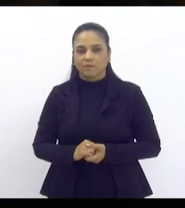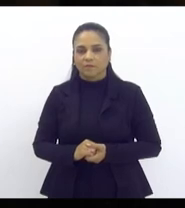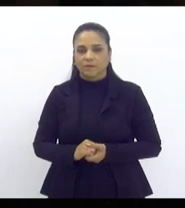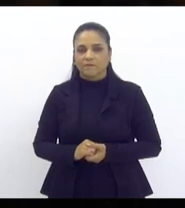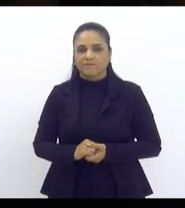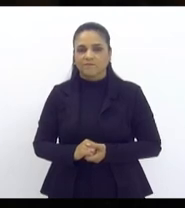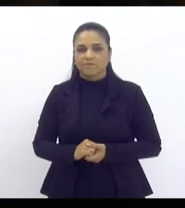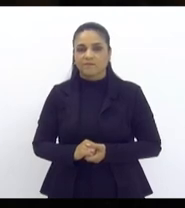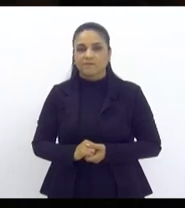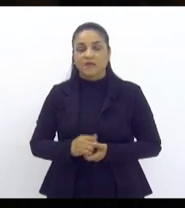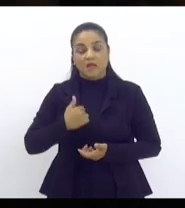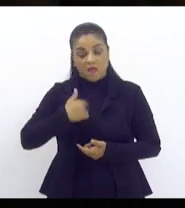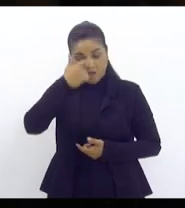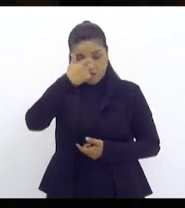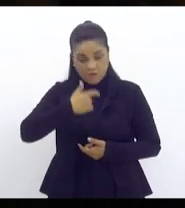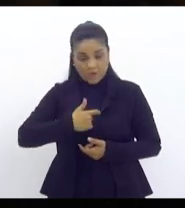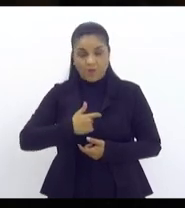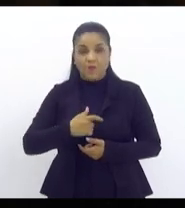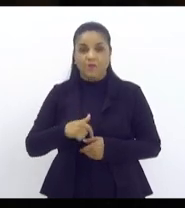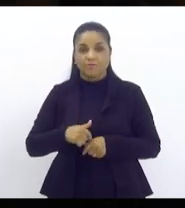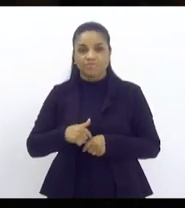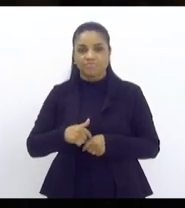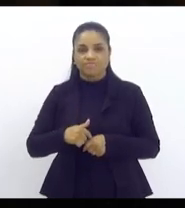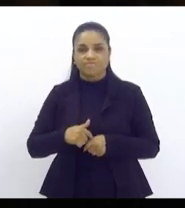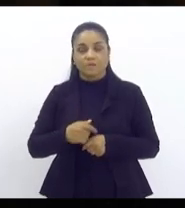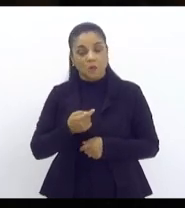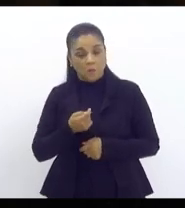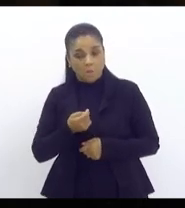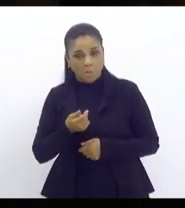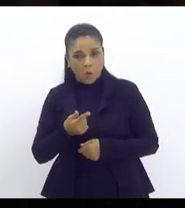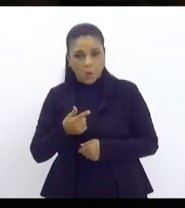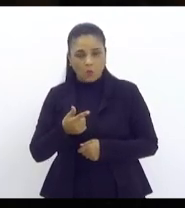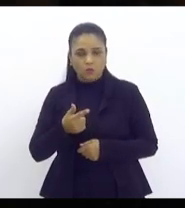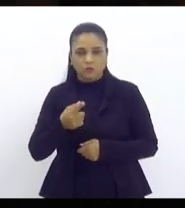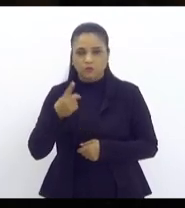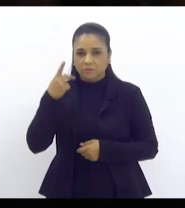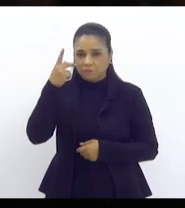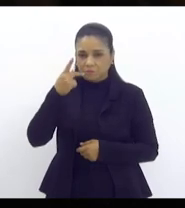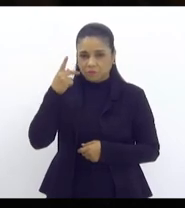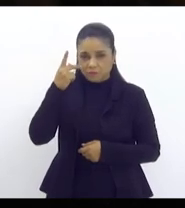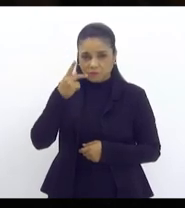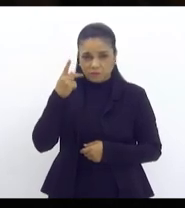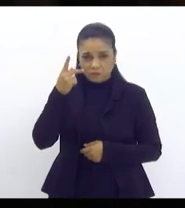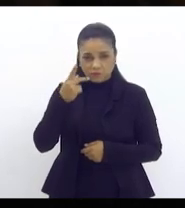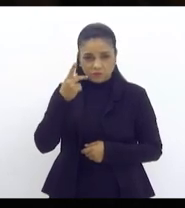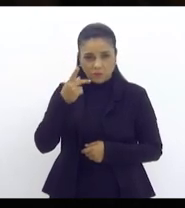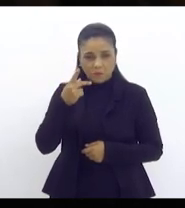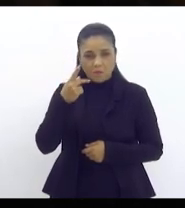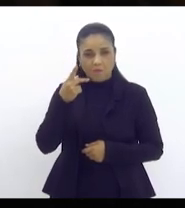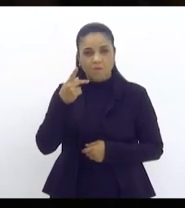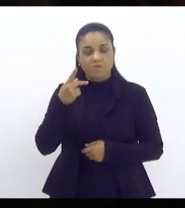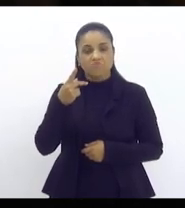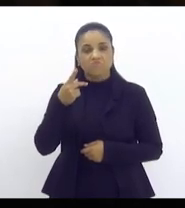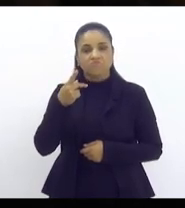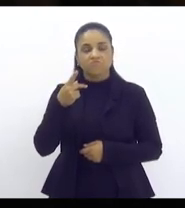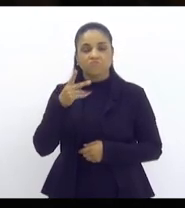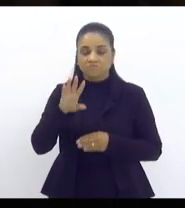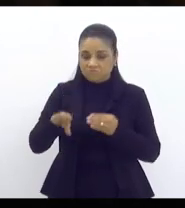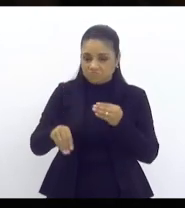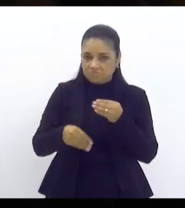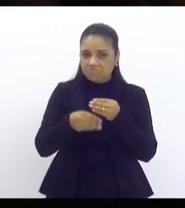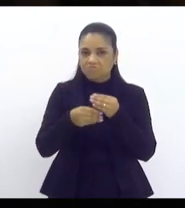E eu, e muitos poucos parlamentares foram aderentes à minha proposta